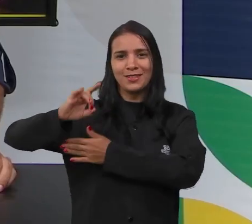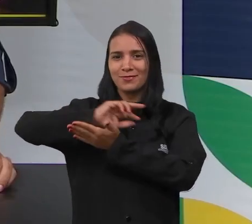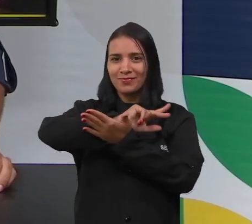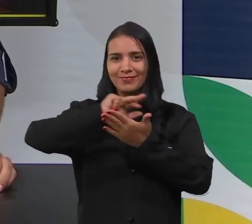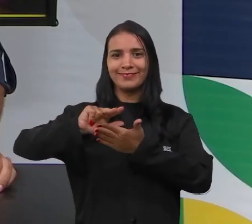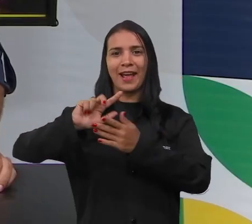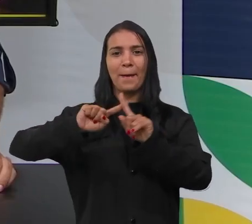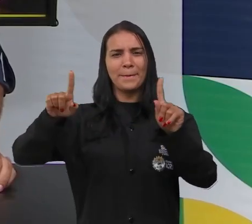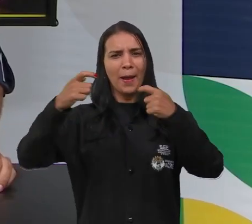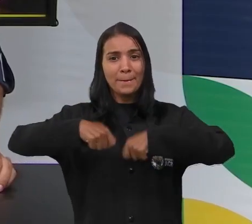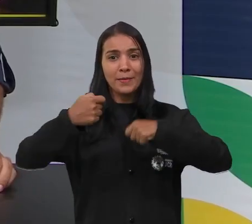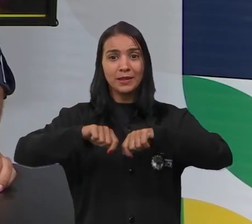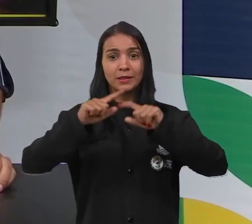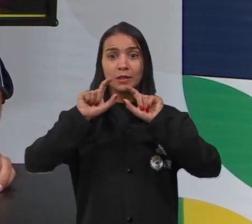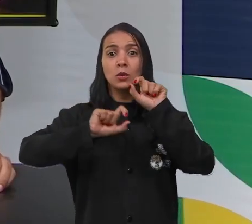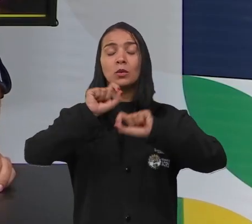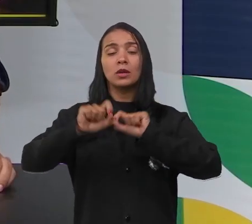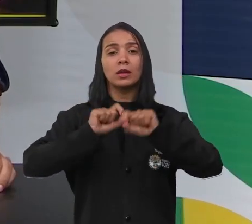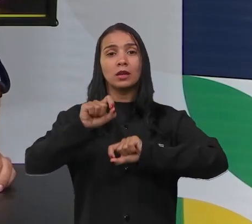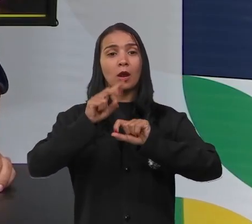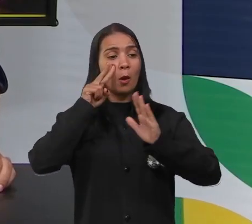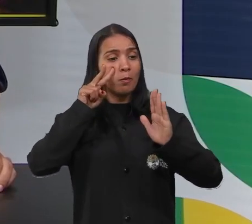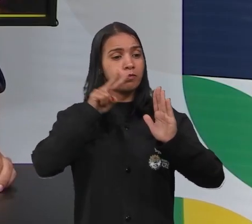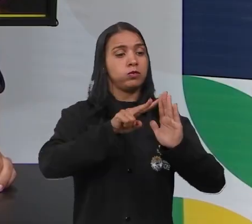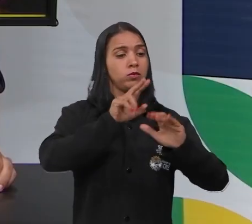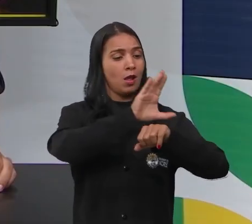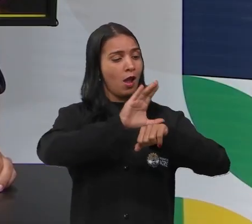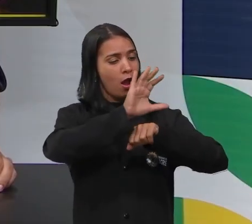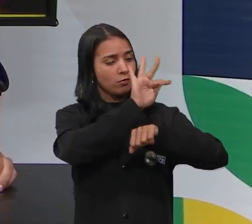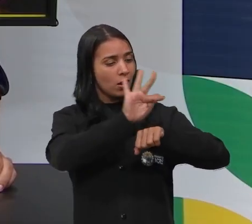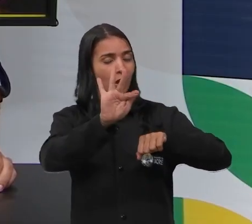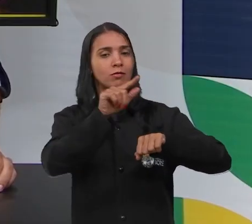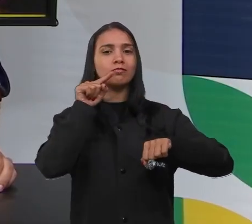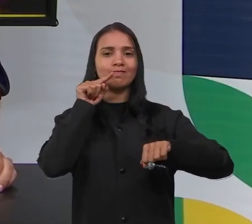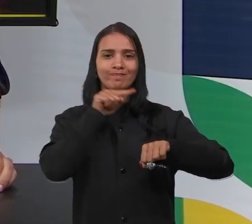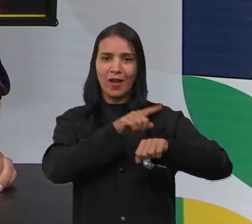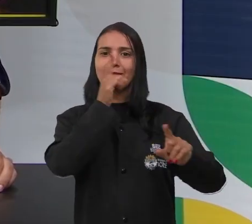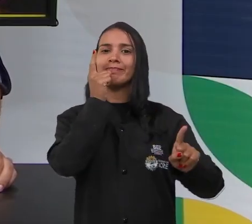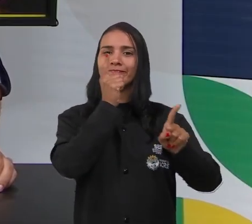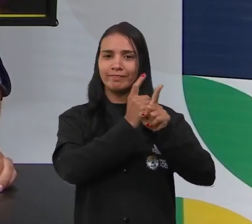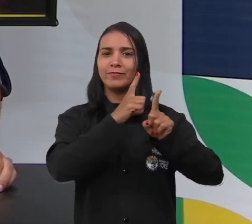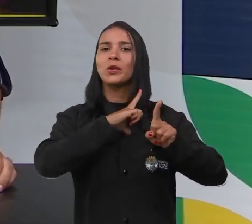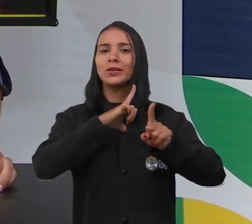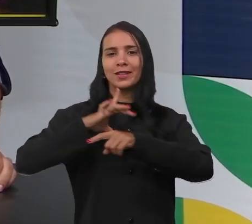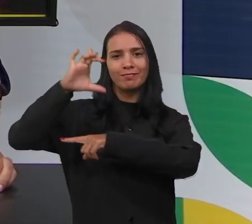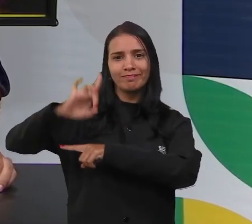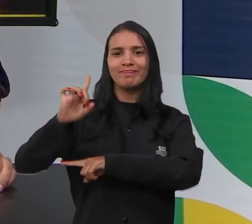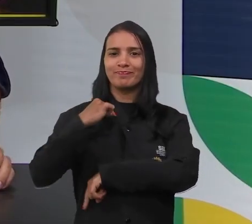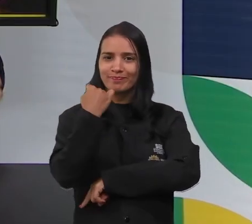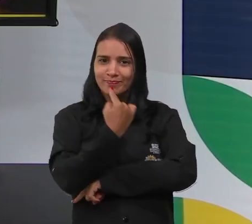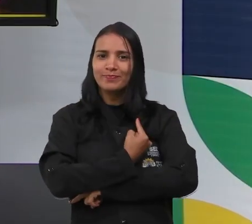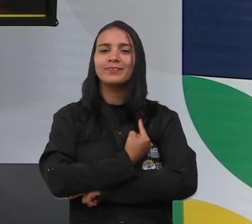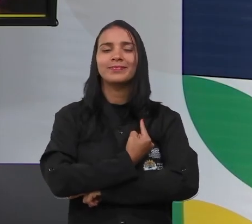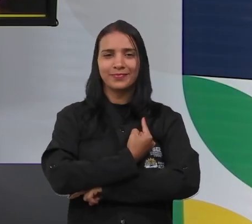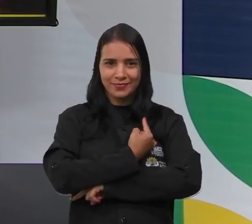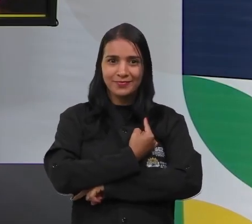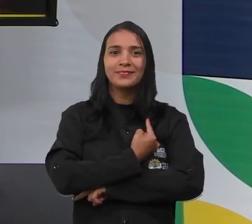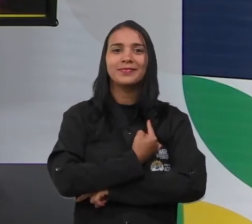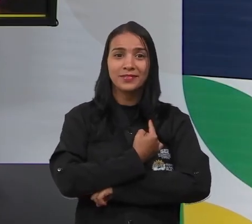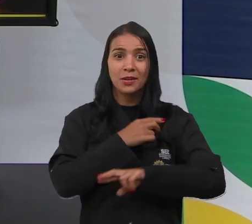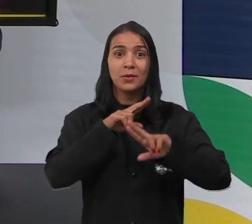abrir ali a Constituição, você vai conseguir ter um pouco mais de clareza de ações que são garantidas, tá? E